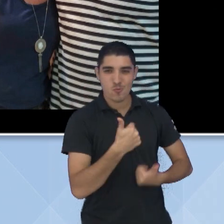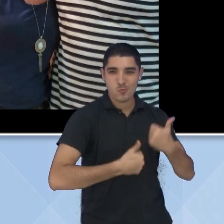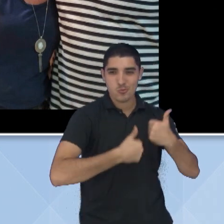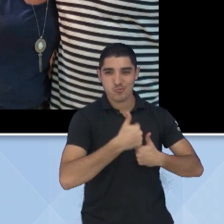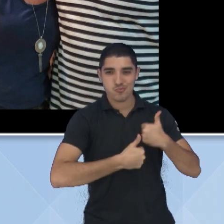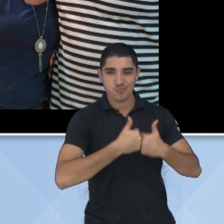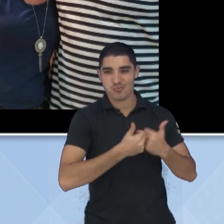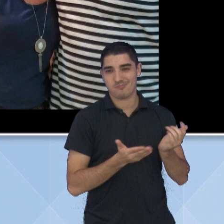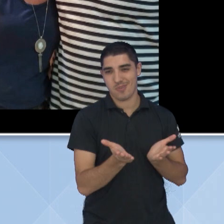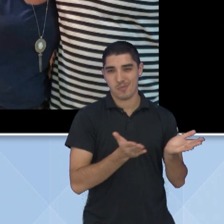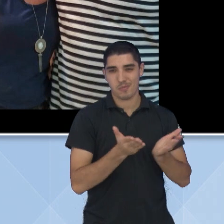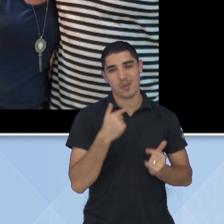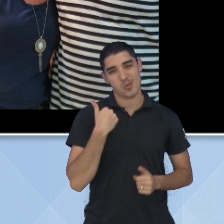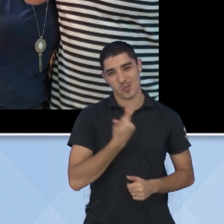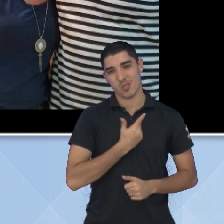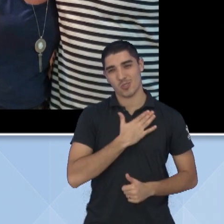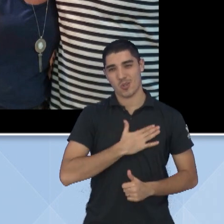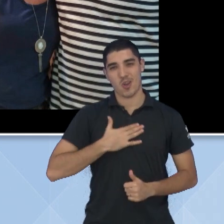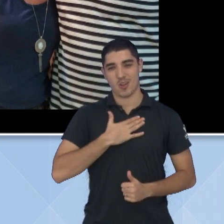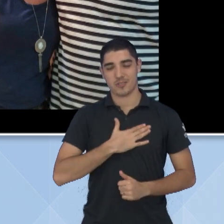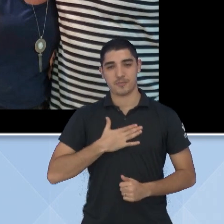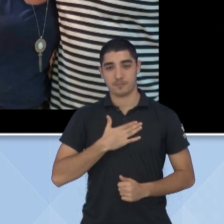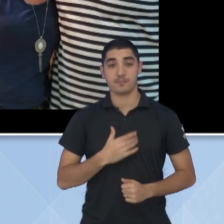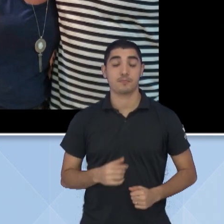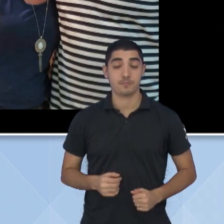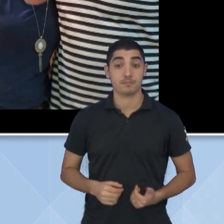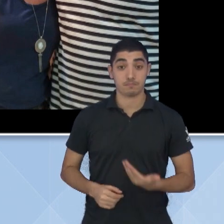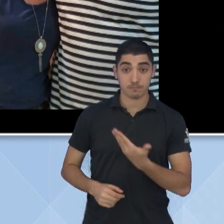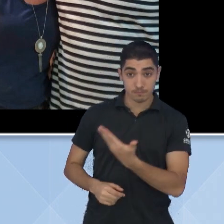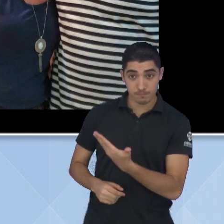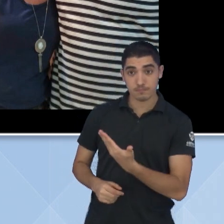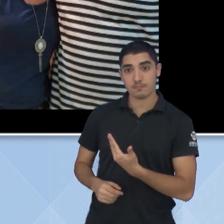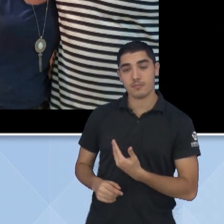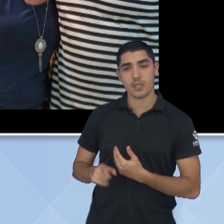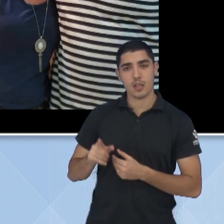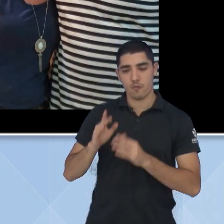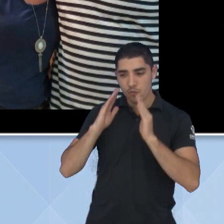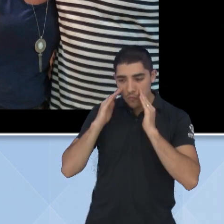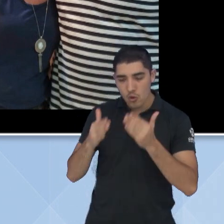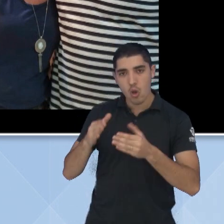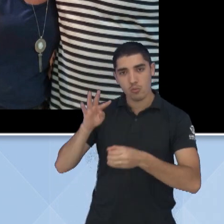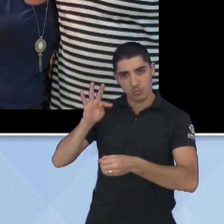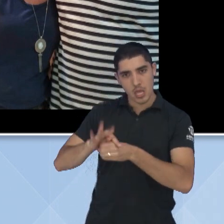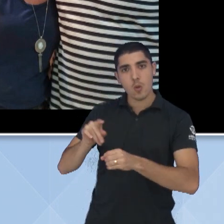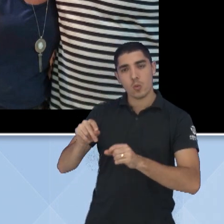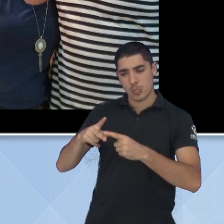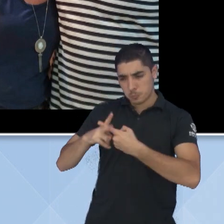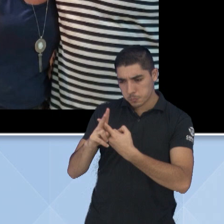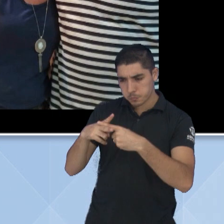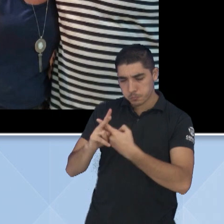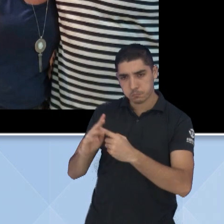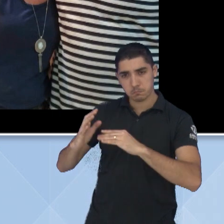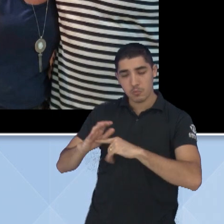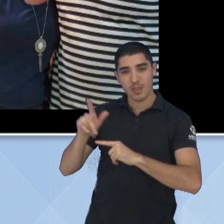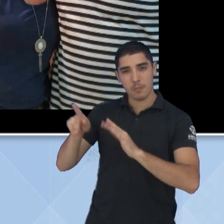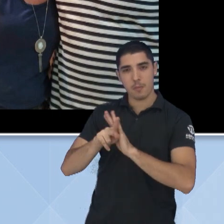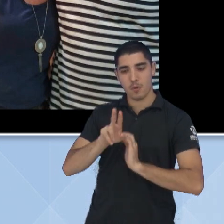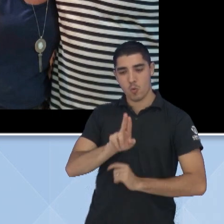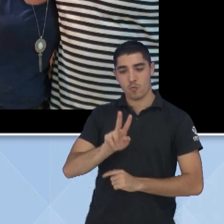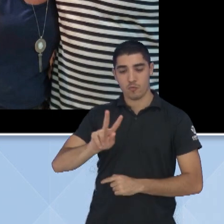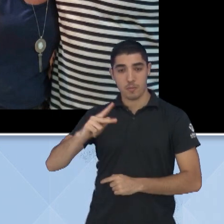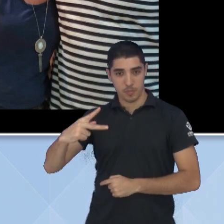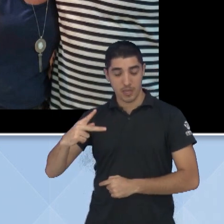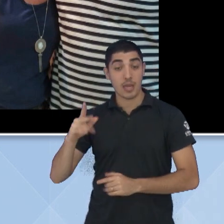nós gostamos bastante. Técnico em eletrônica pela Univap, casou muito cedo com a Cidinha,